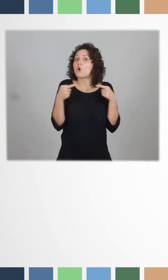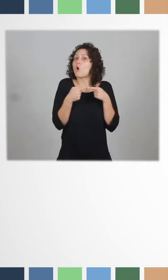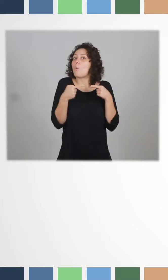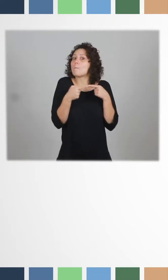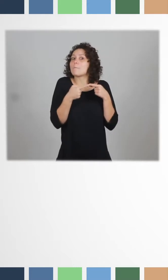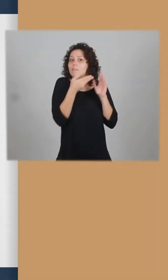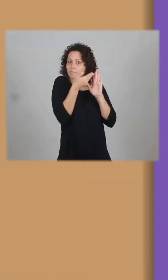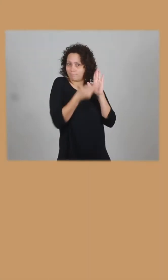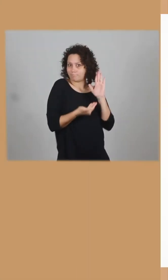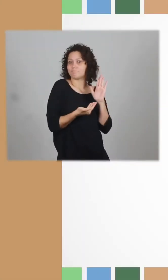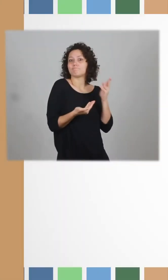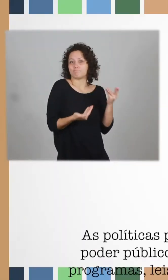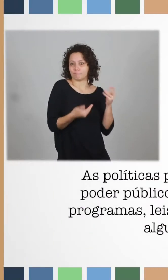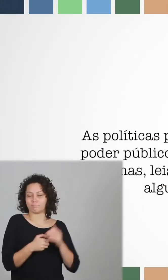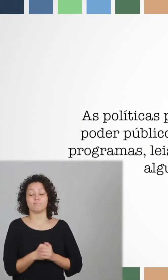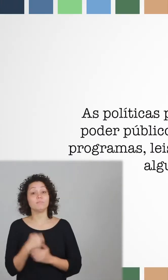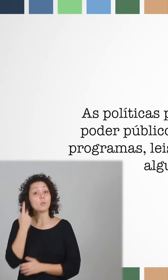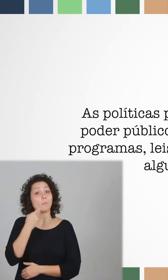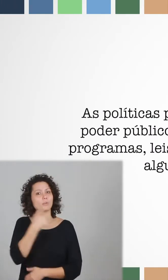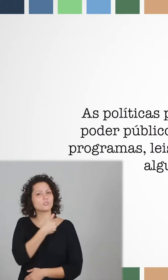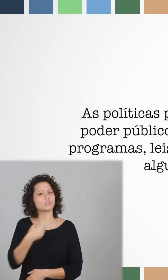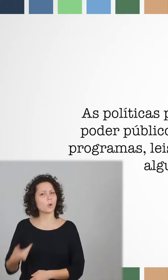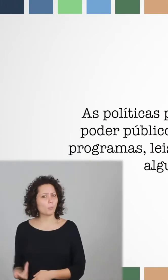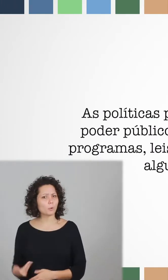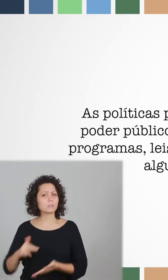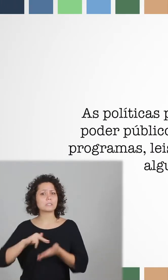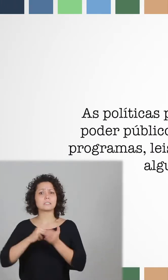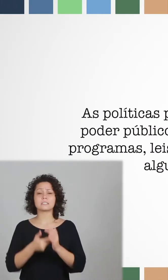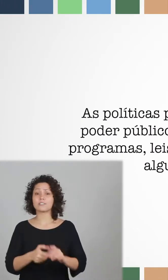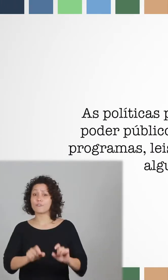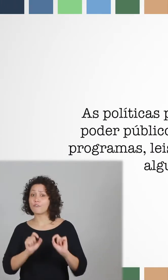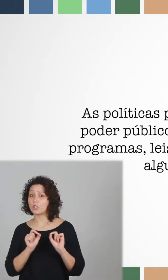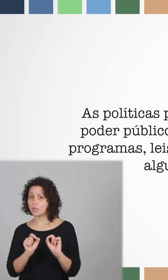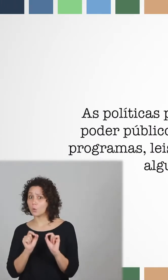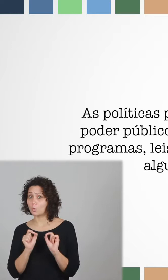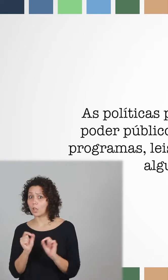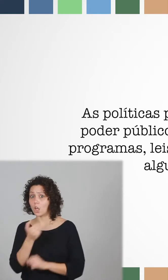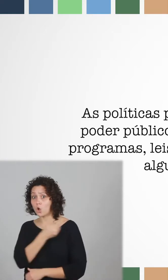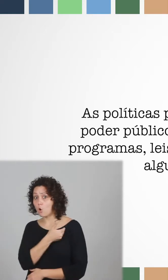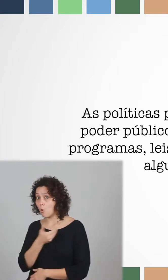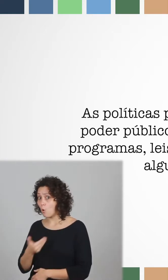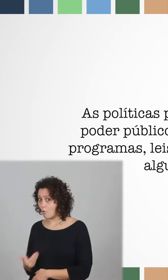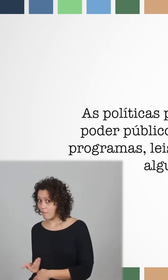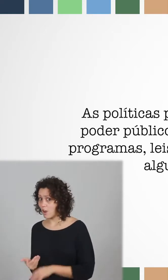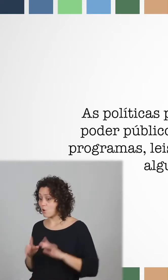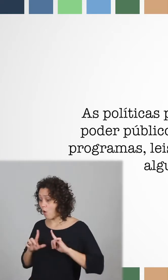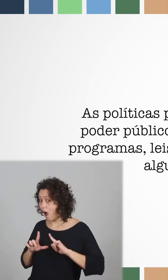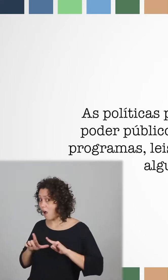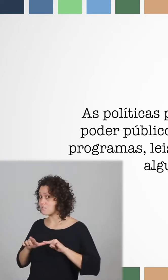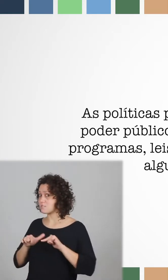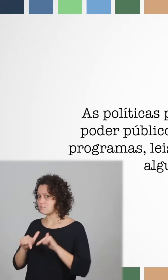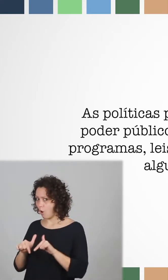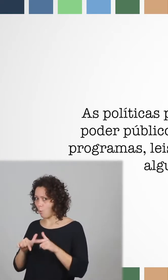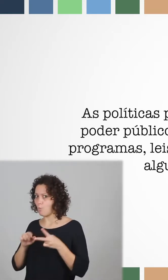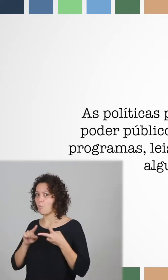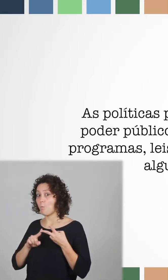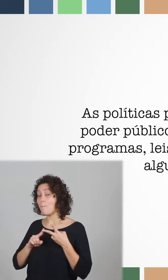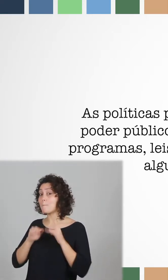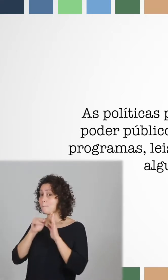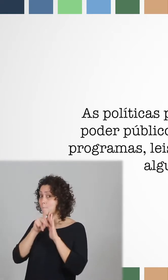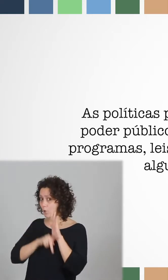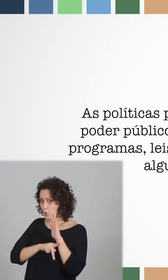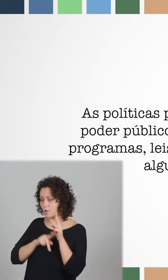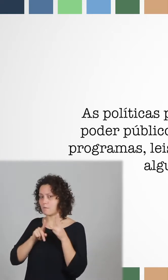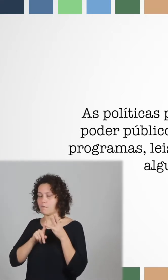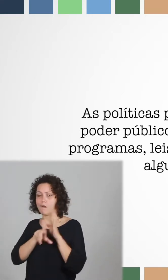nela contidos. As políticas públicas são medidas tomadas pelo poder público que podem vir na forma de ações,